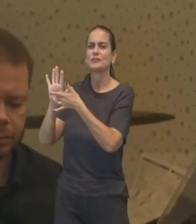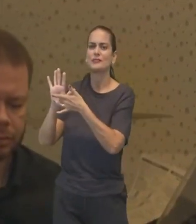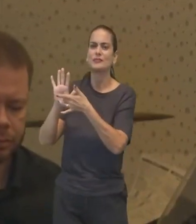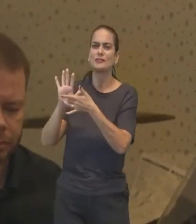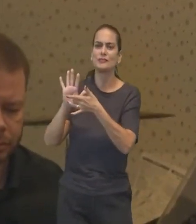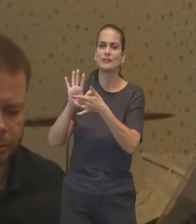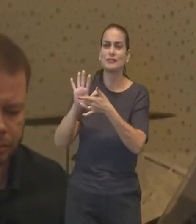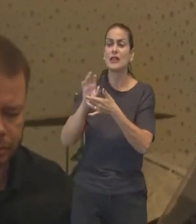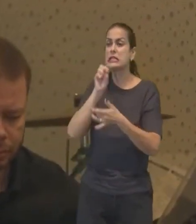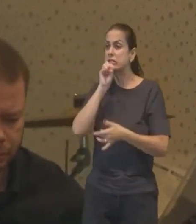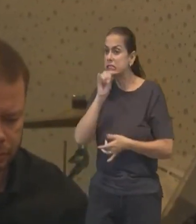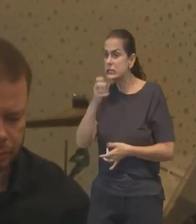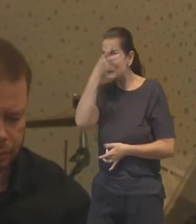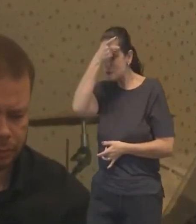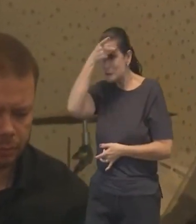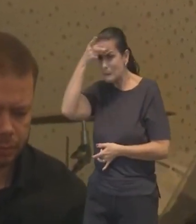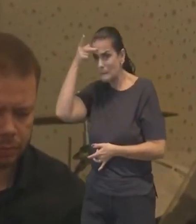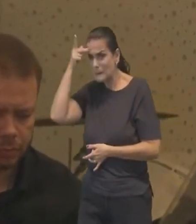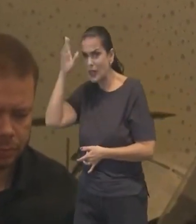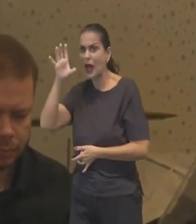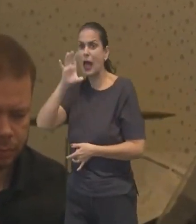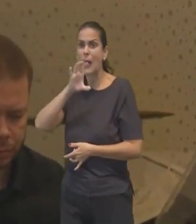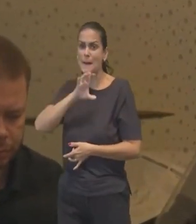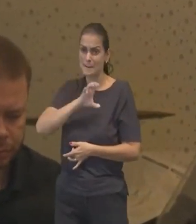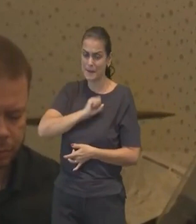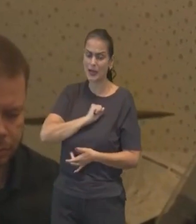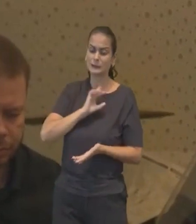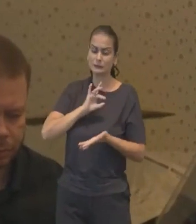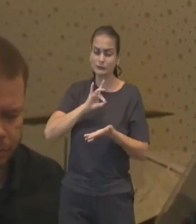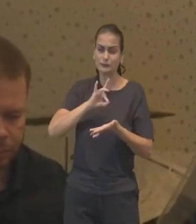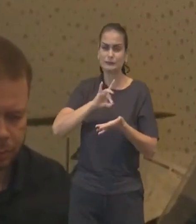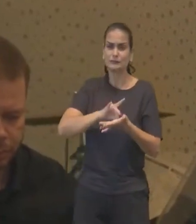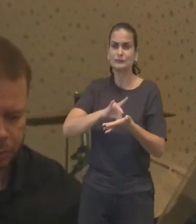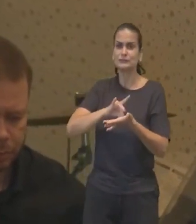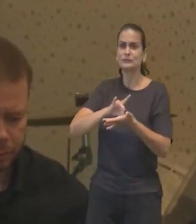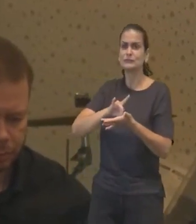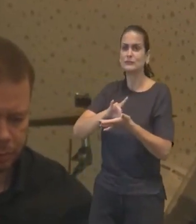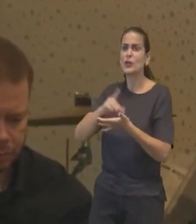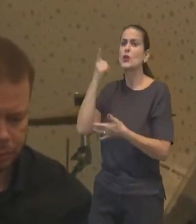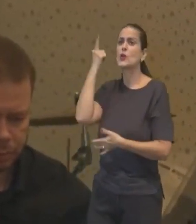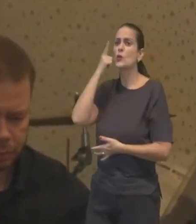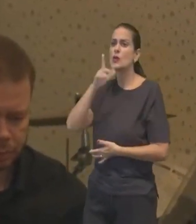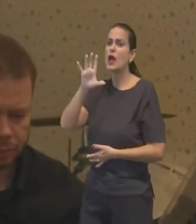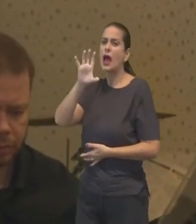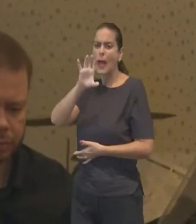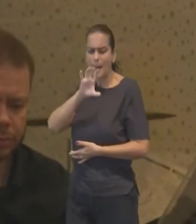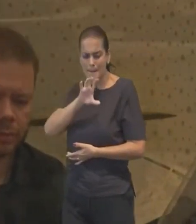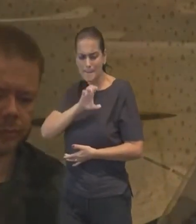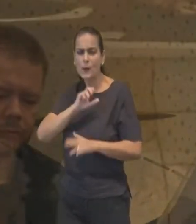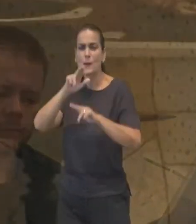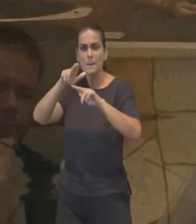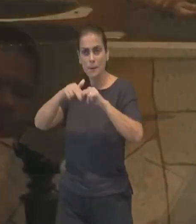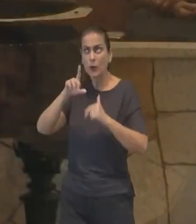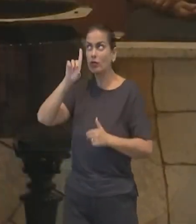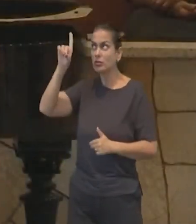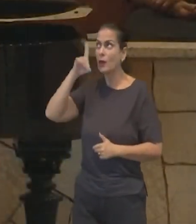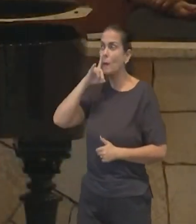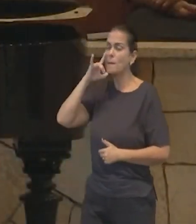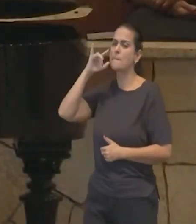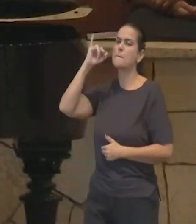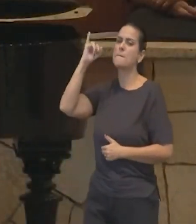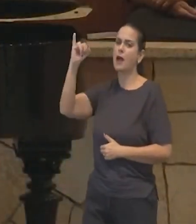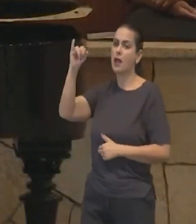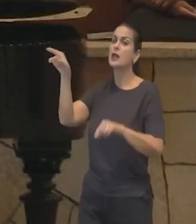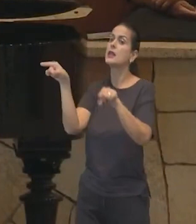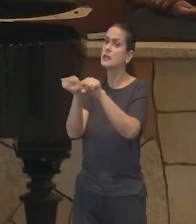E se alguém me amar, será amado por meu Pai. E eu também